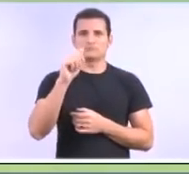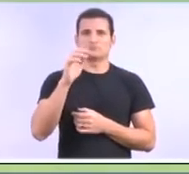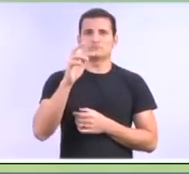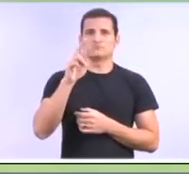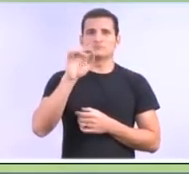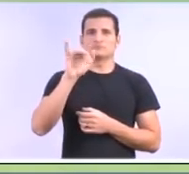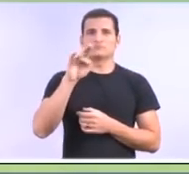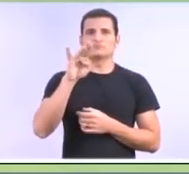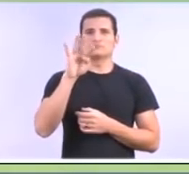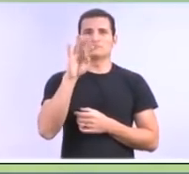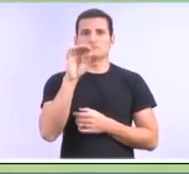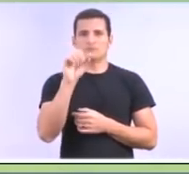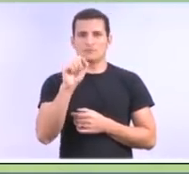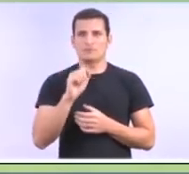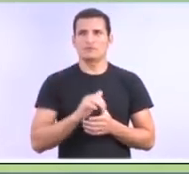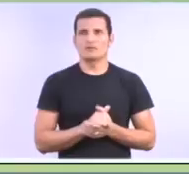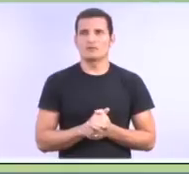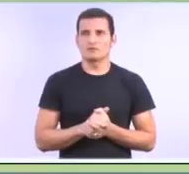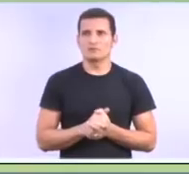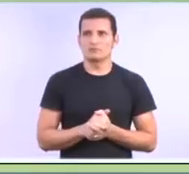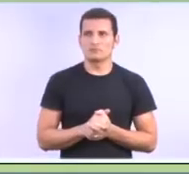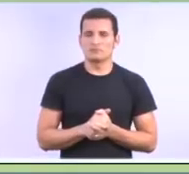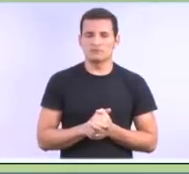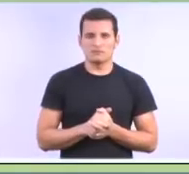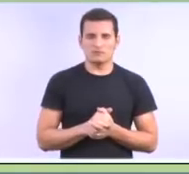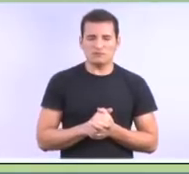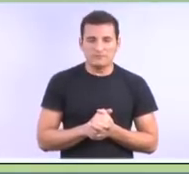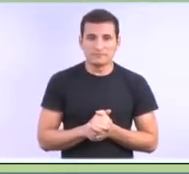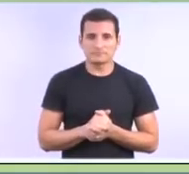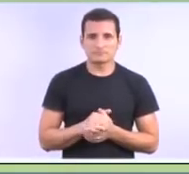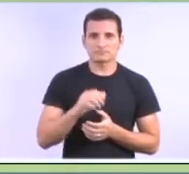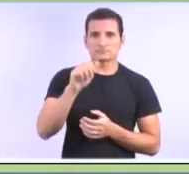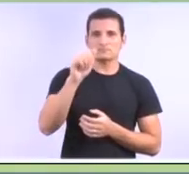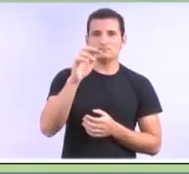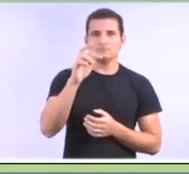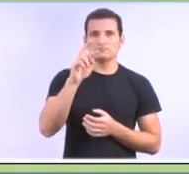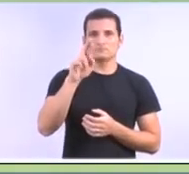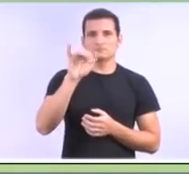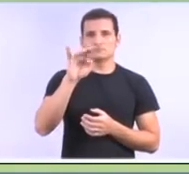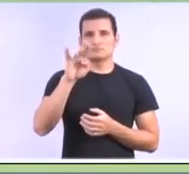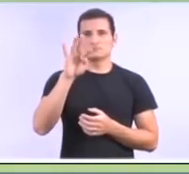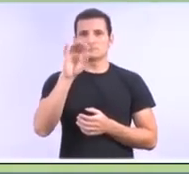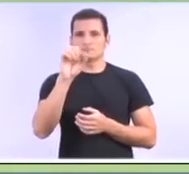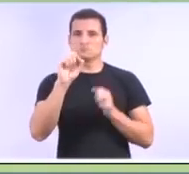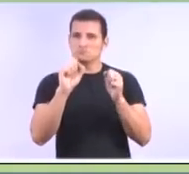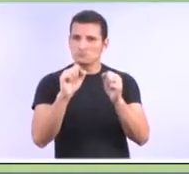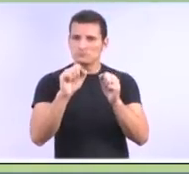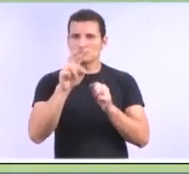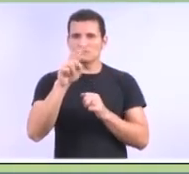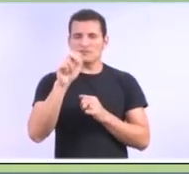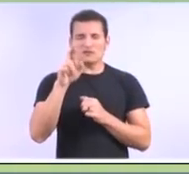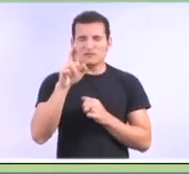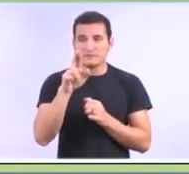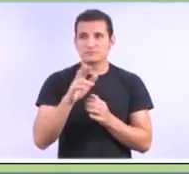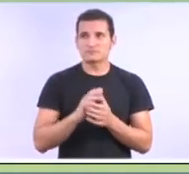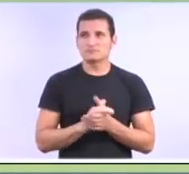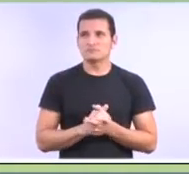Os atributos podem ser considerados como variáveis, mas não uma variável qualquer,